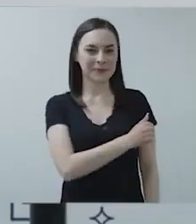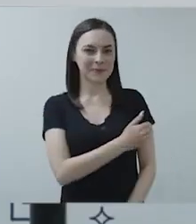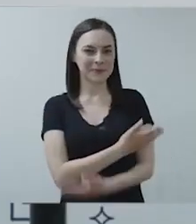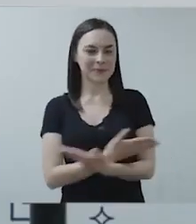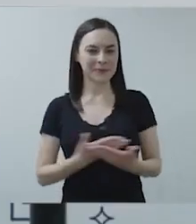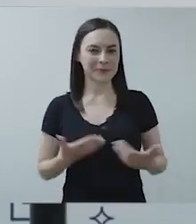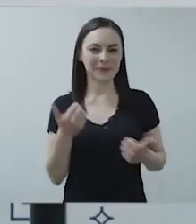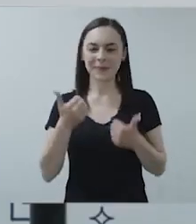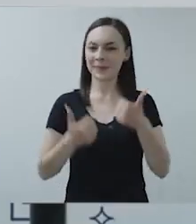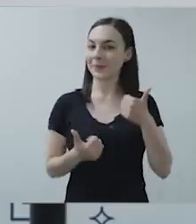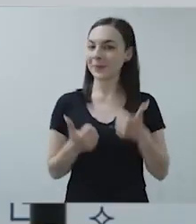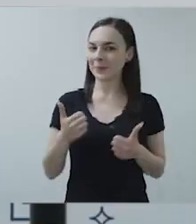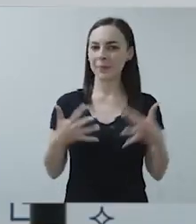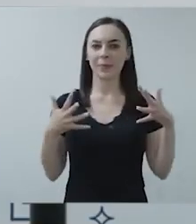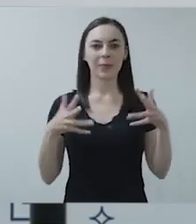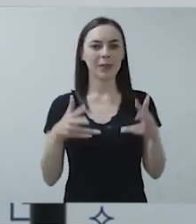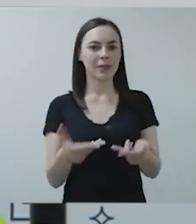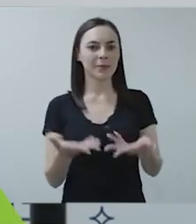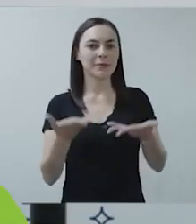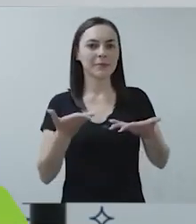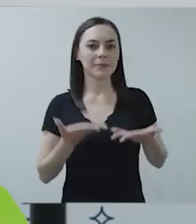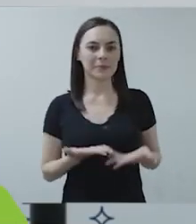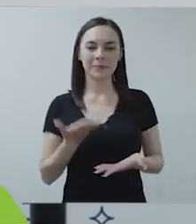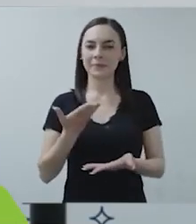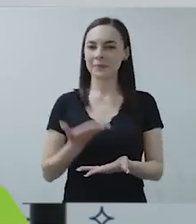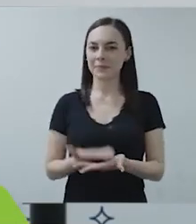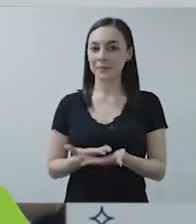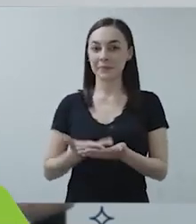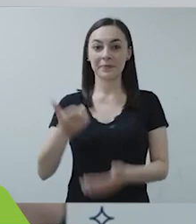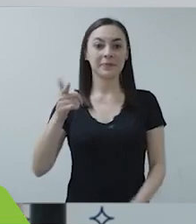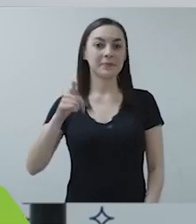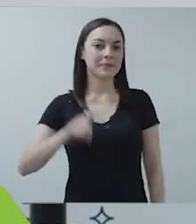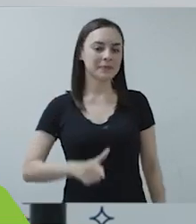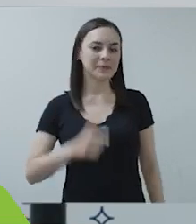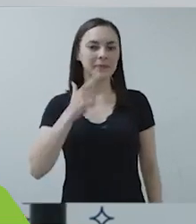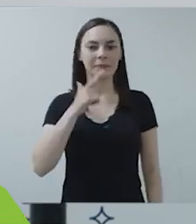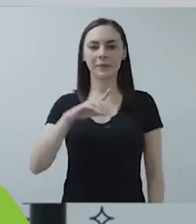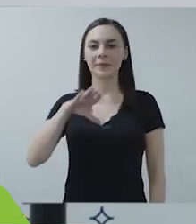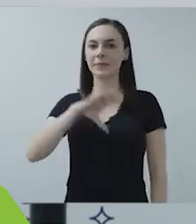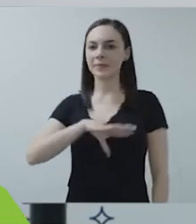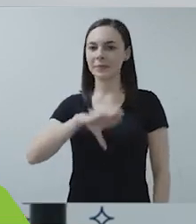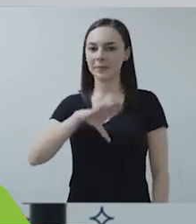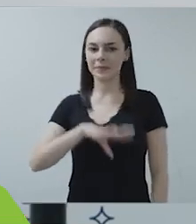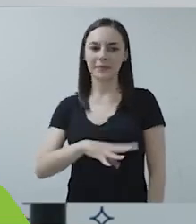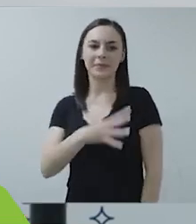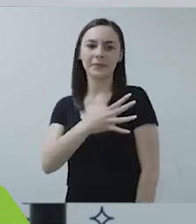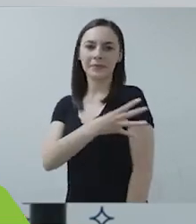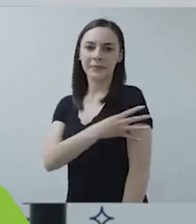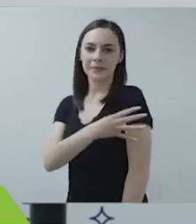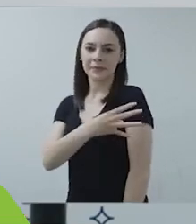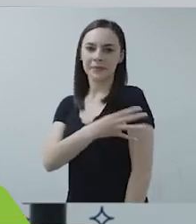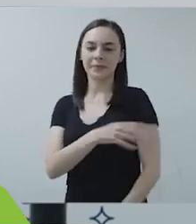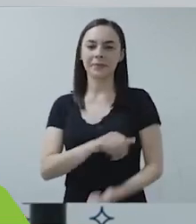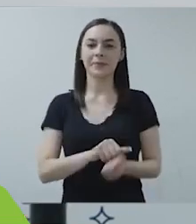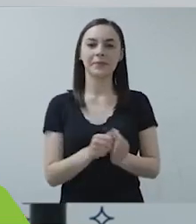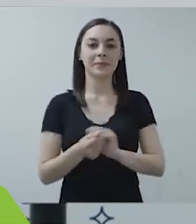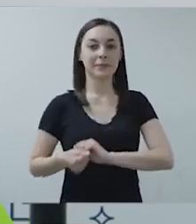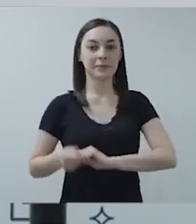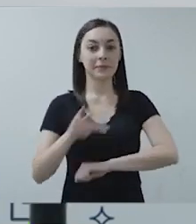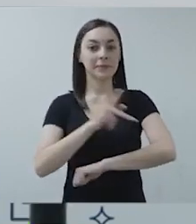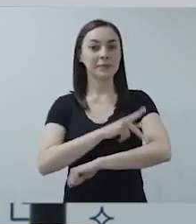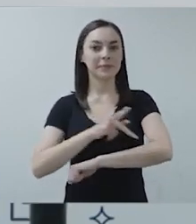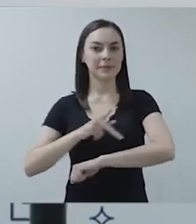ouvintes, tudo bem com vocês? Sejam bem-vindos, então, a mais uma aula de língua portuguesa do quarto ano de